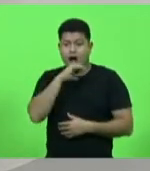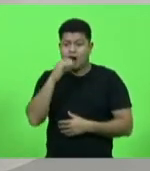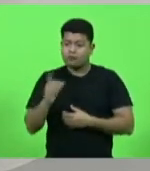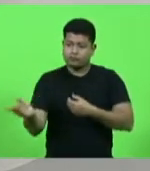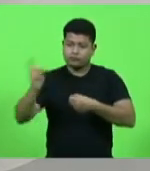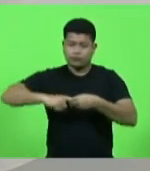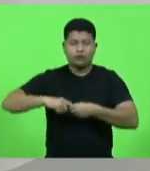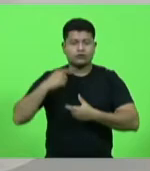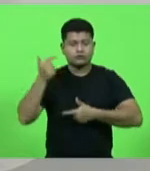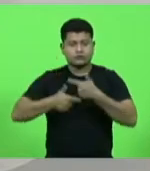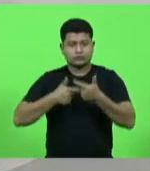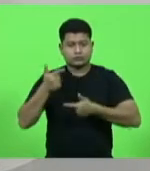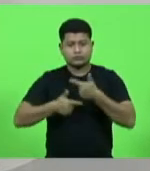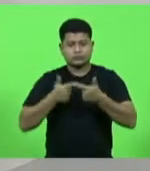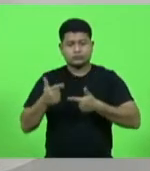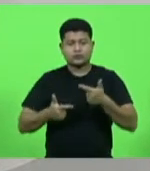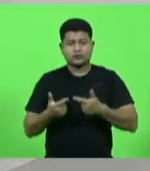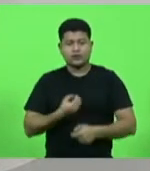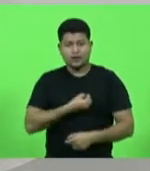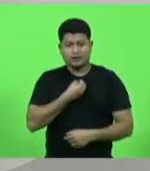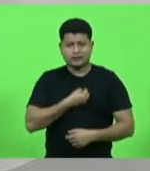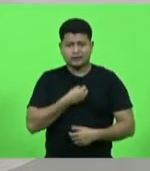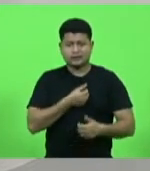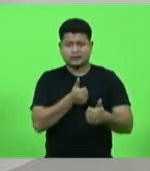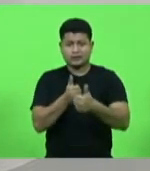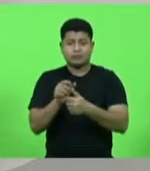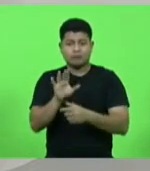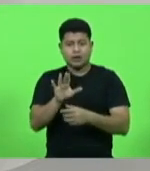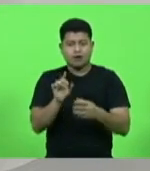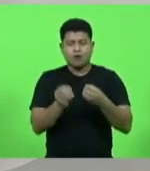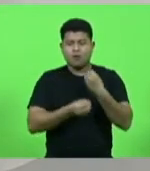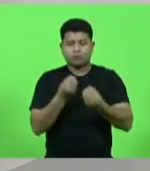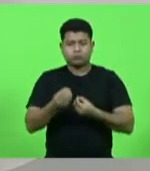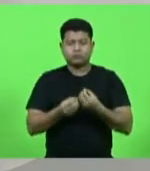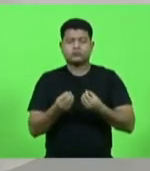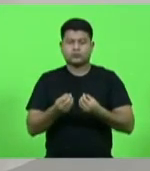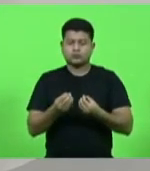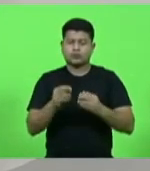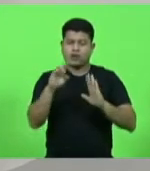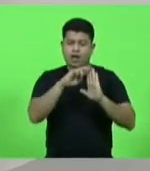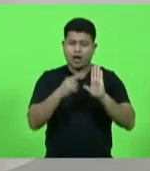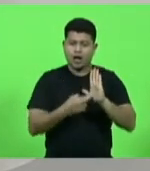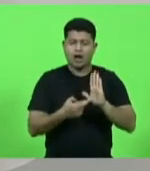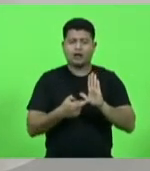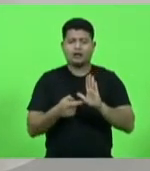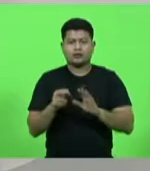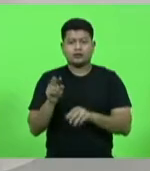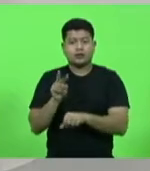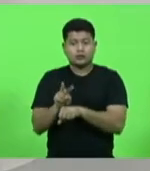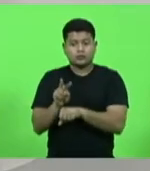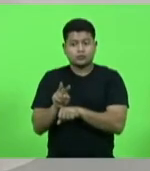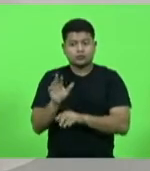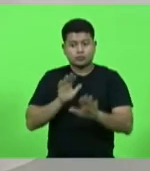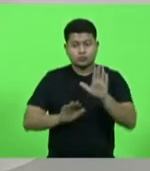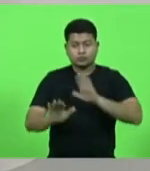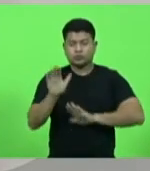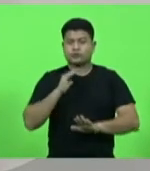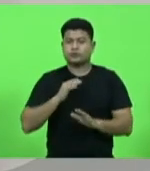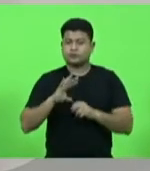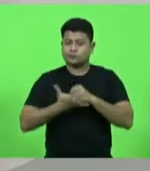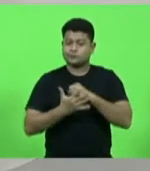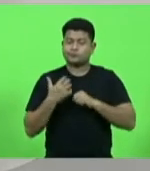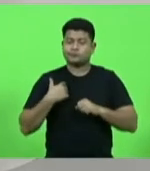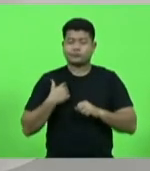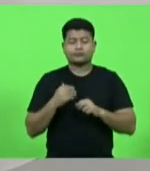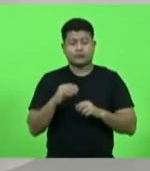as regras sanitárias de segurança, mas nós não podemos virar as costas para os mais humildes. A justiça